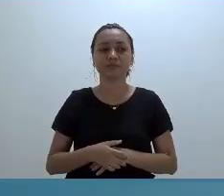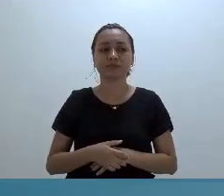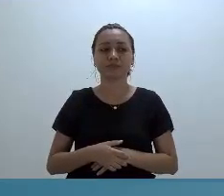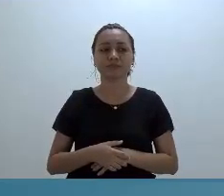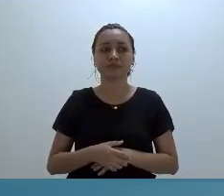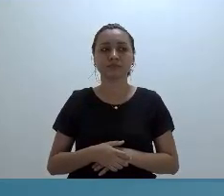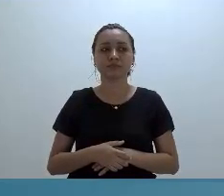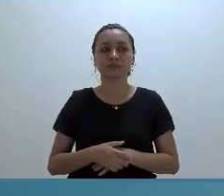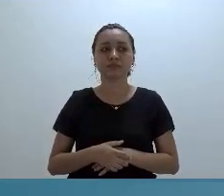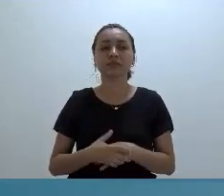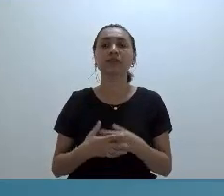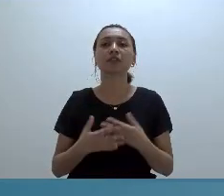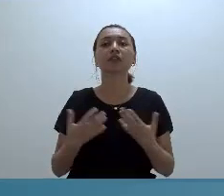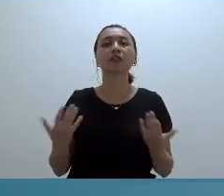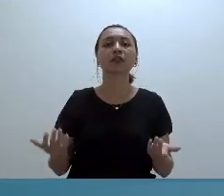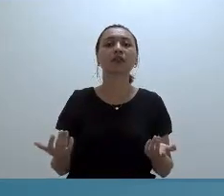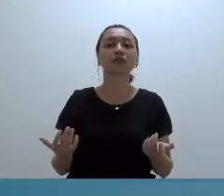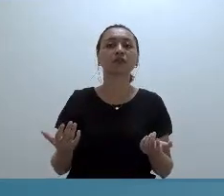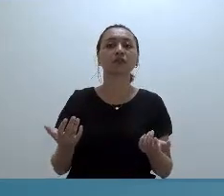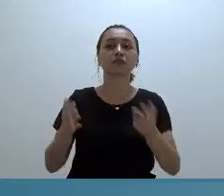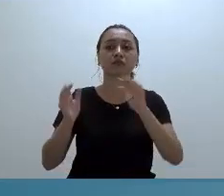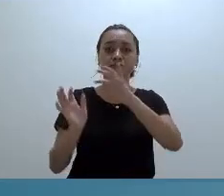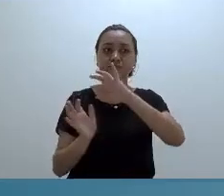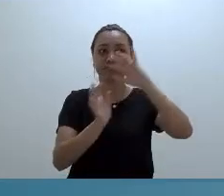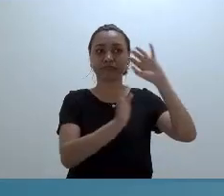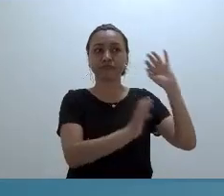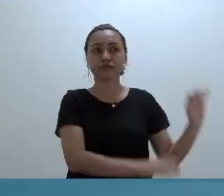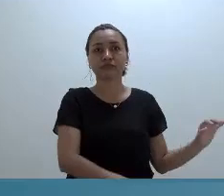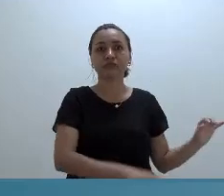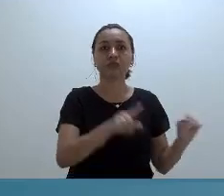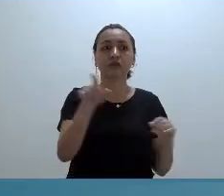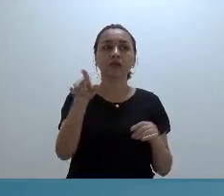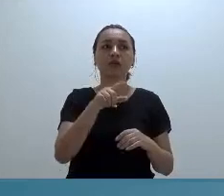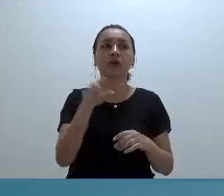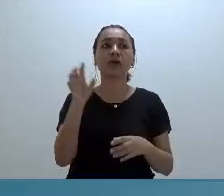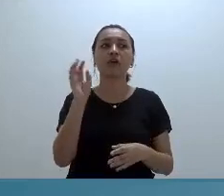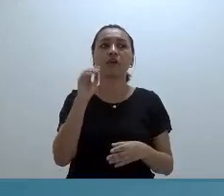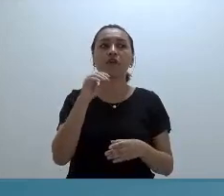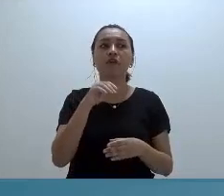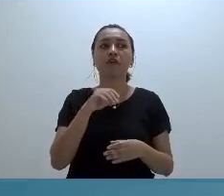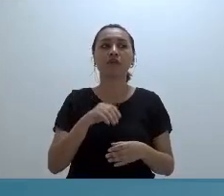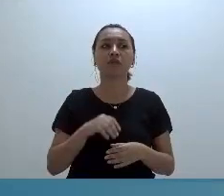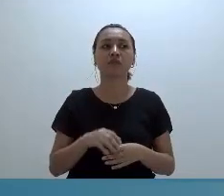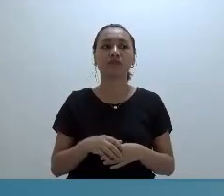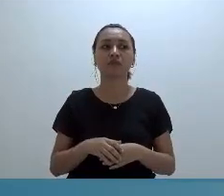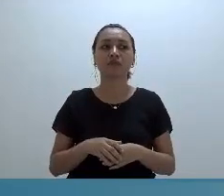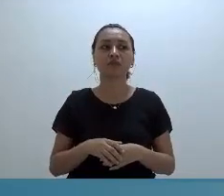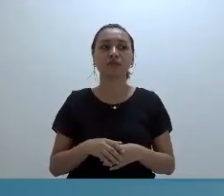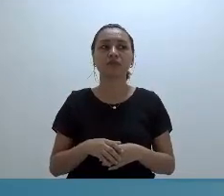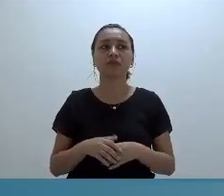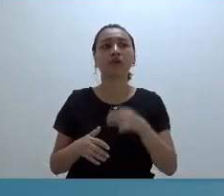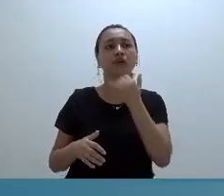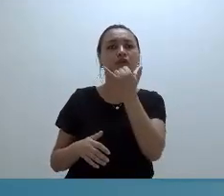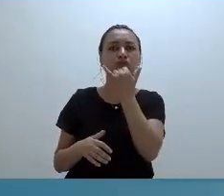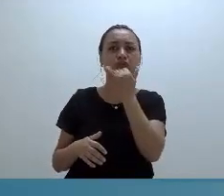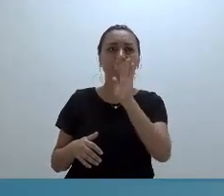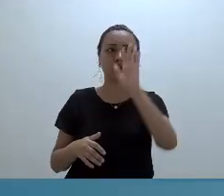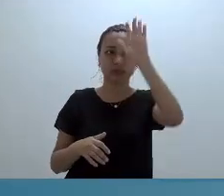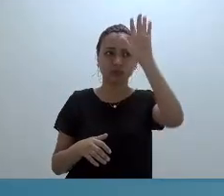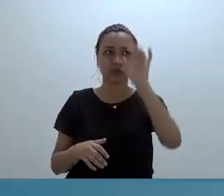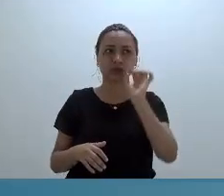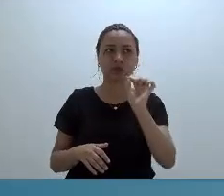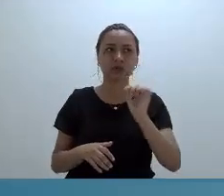Uma vez está aprovado o voto pesado. Essa parte é administrativa. Estou até falando errado. Eu não